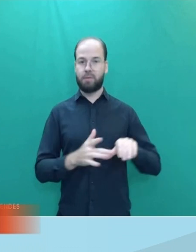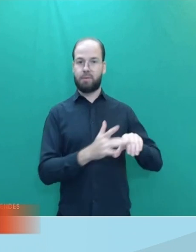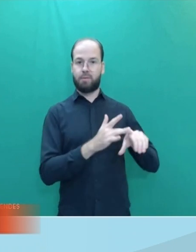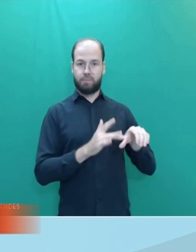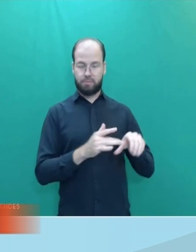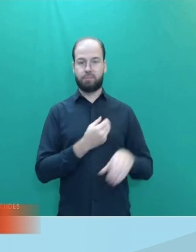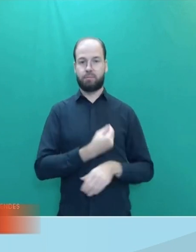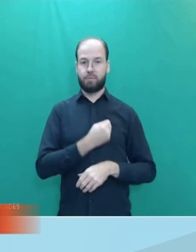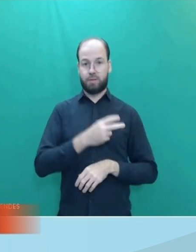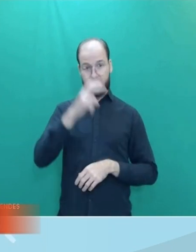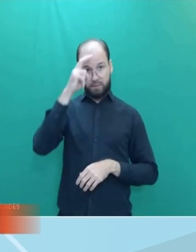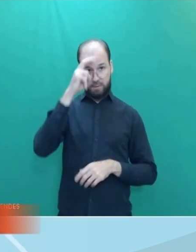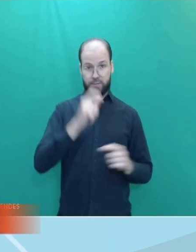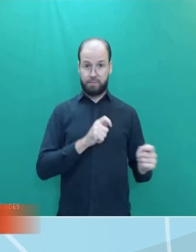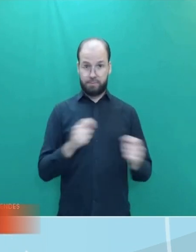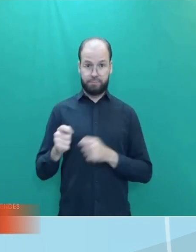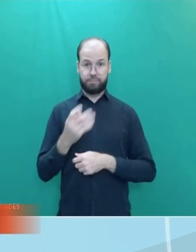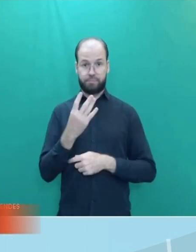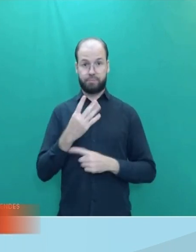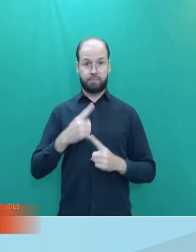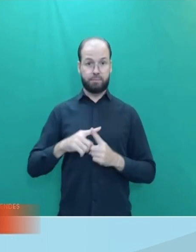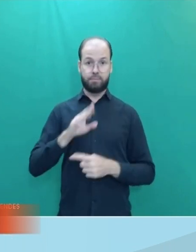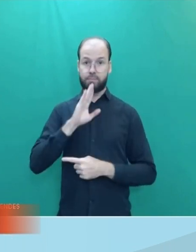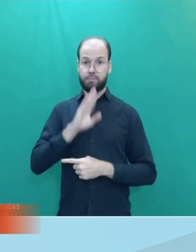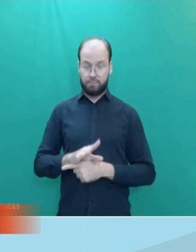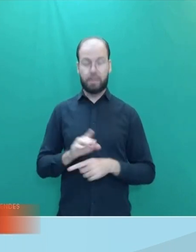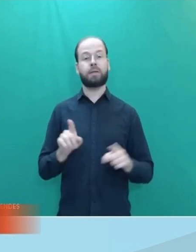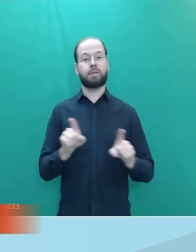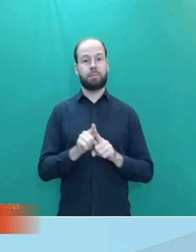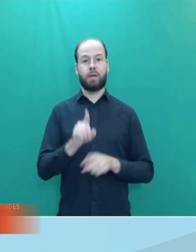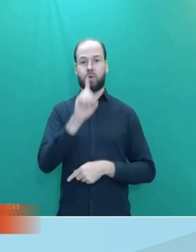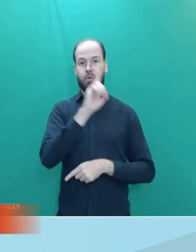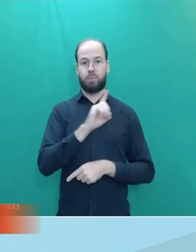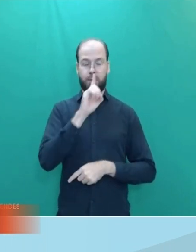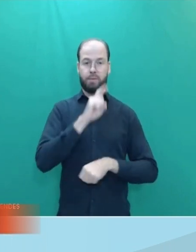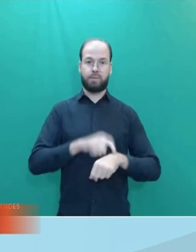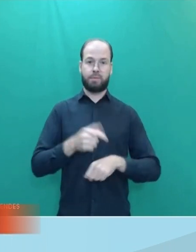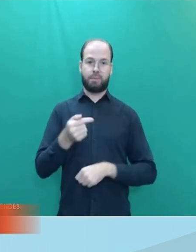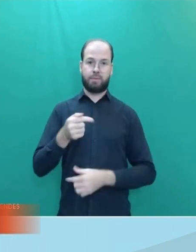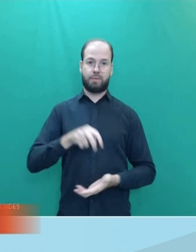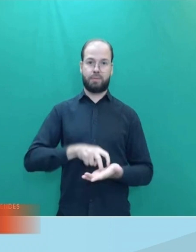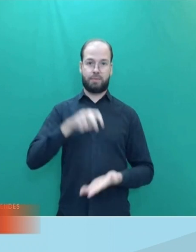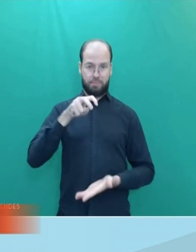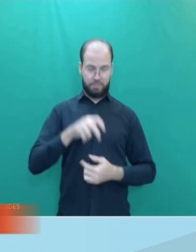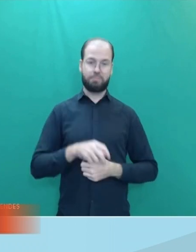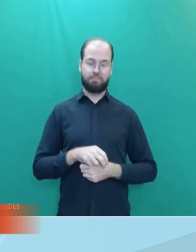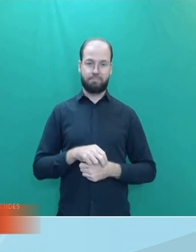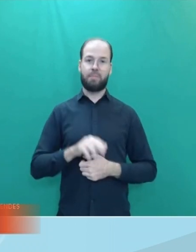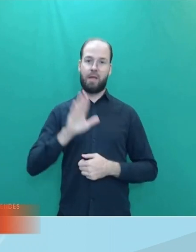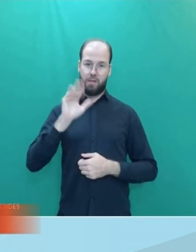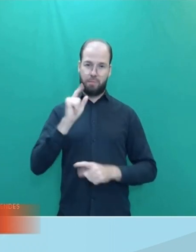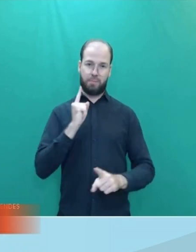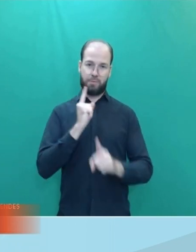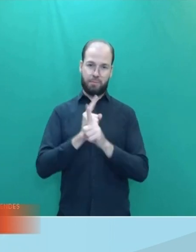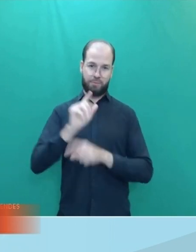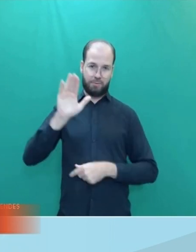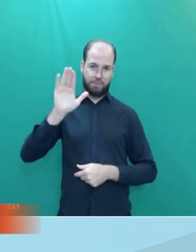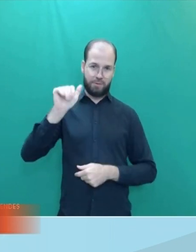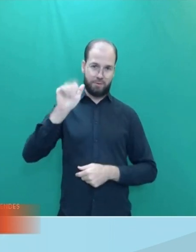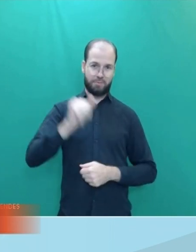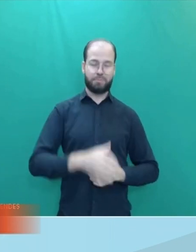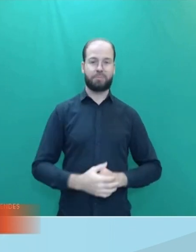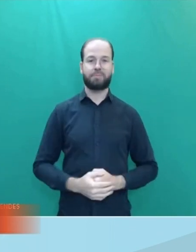às quintas-feiras, 4h30 da tarde, e aos domingos, às 7 horas da manhã. Até o nosso próximo encontro. Tchau!